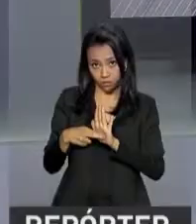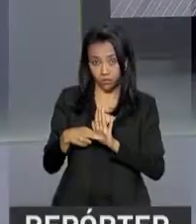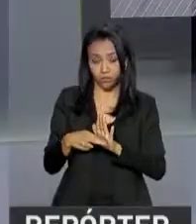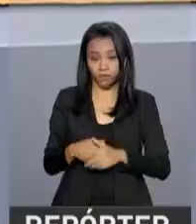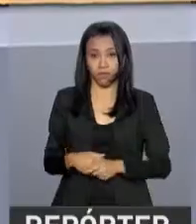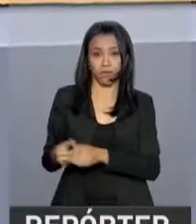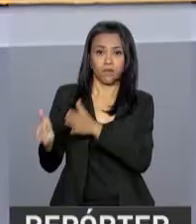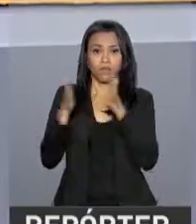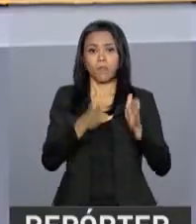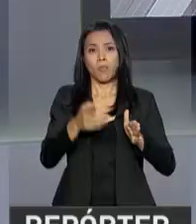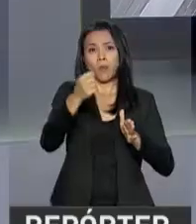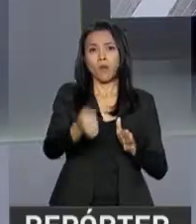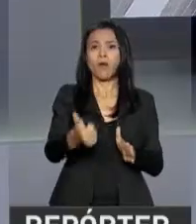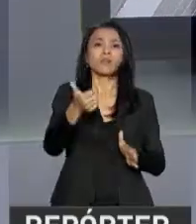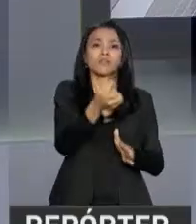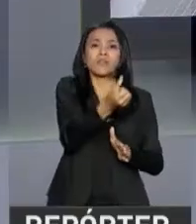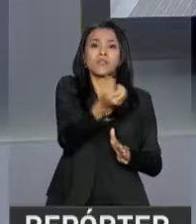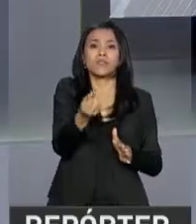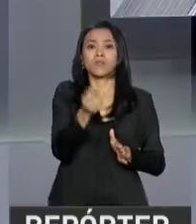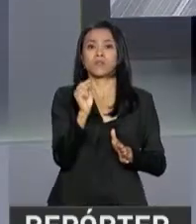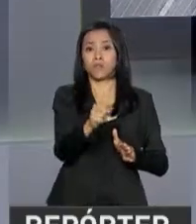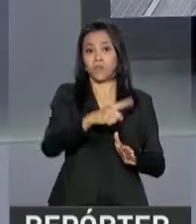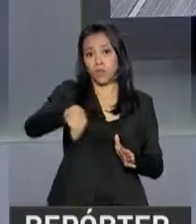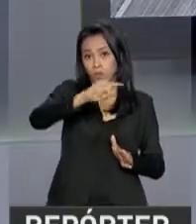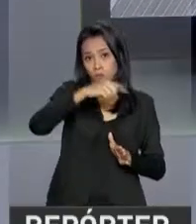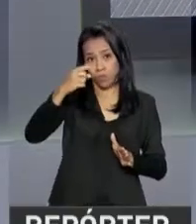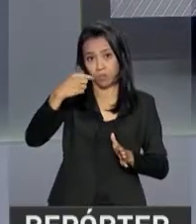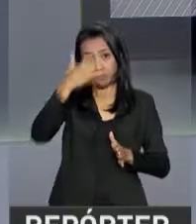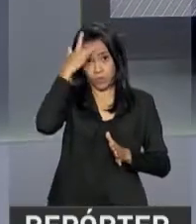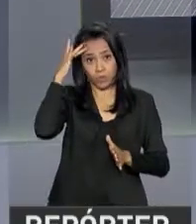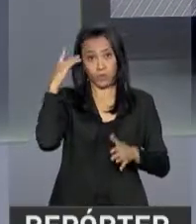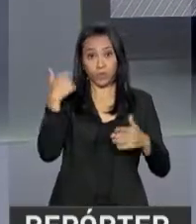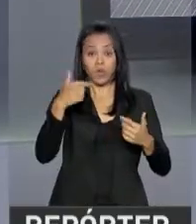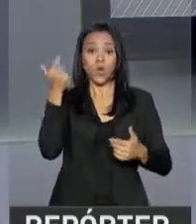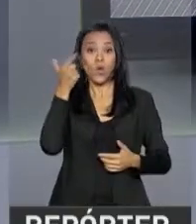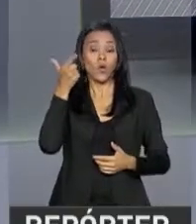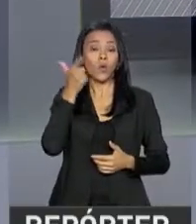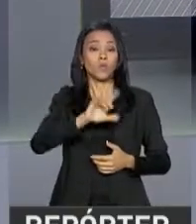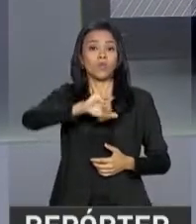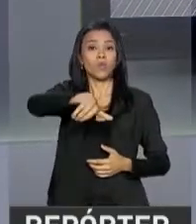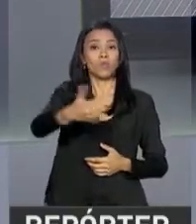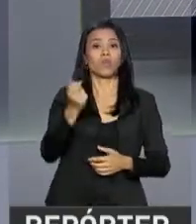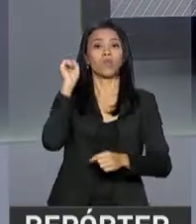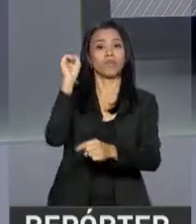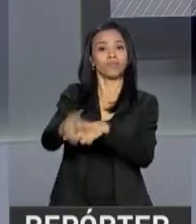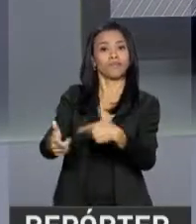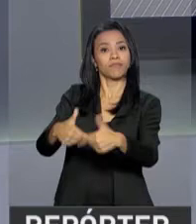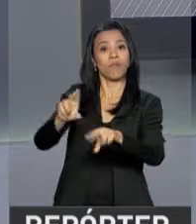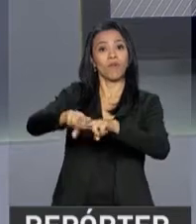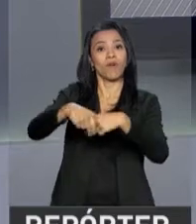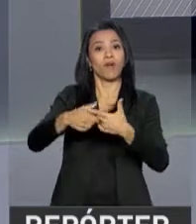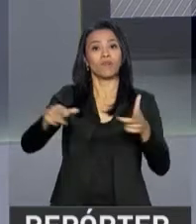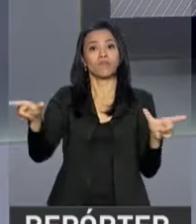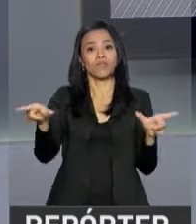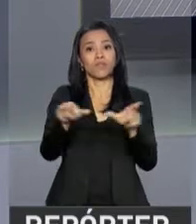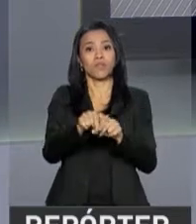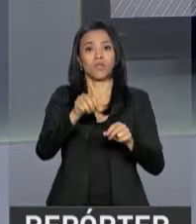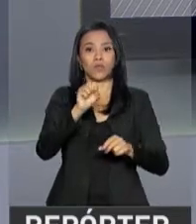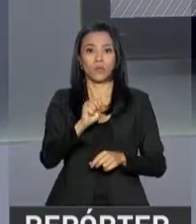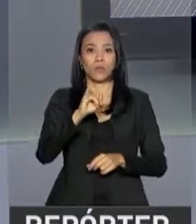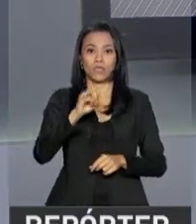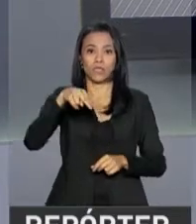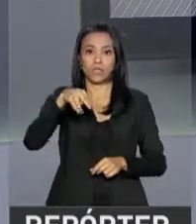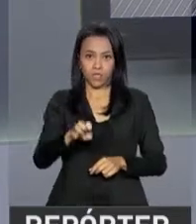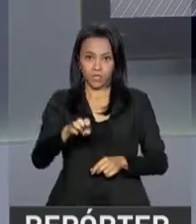quase 600 mil trabalhadores conseguiram uma oportunidade no mercado de trabalho com a ajuda do sistema nacional de emprego o